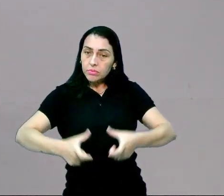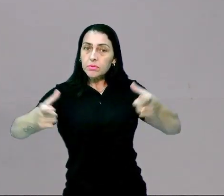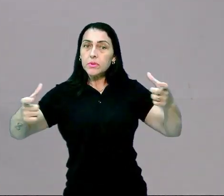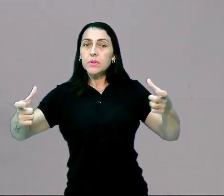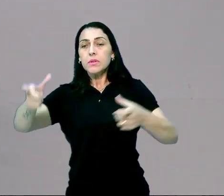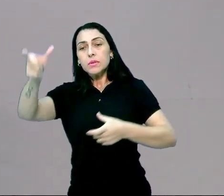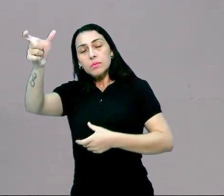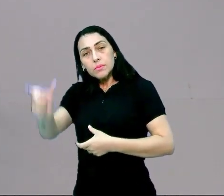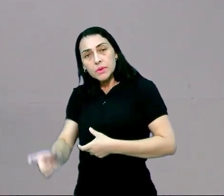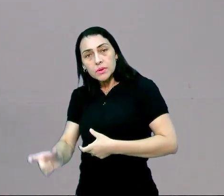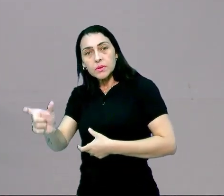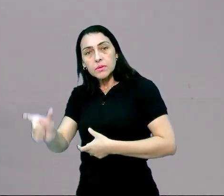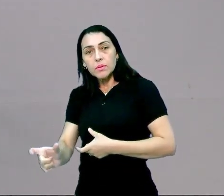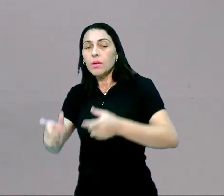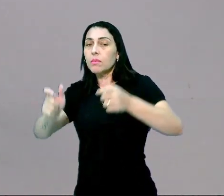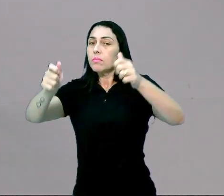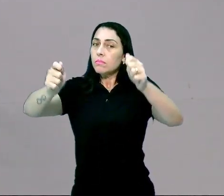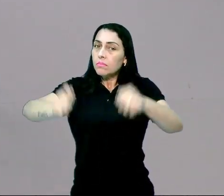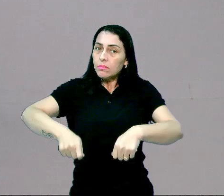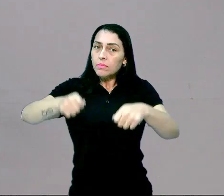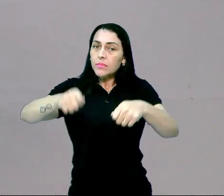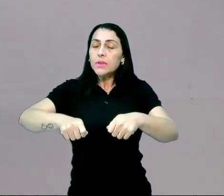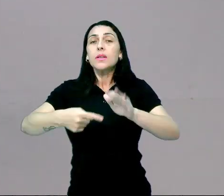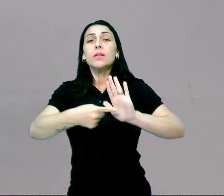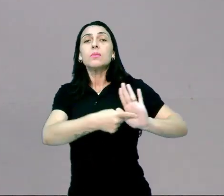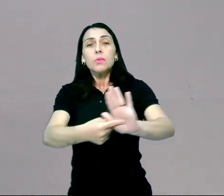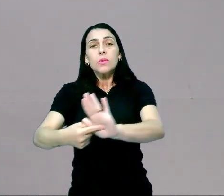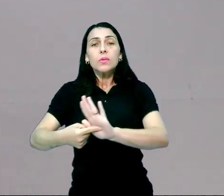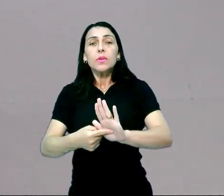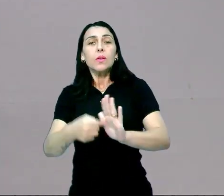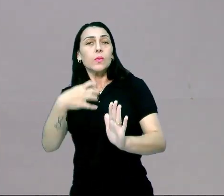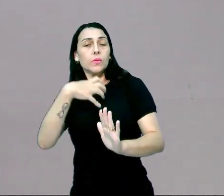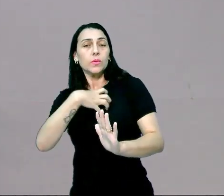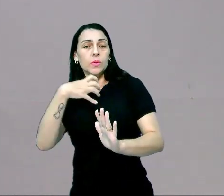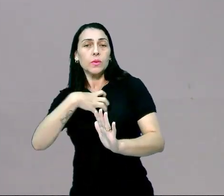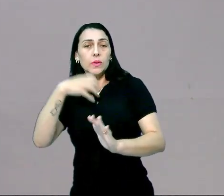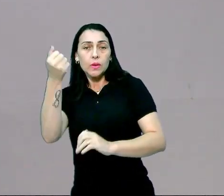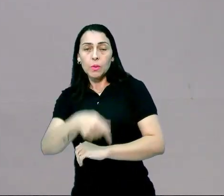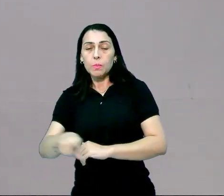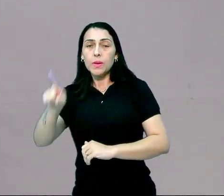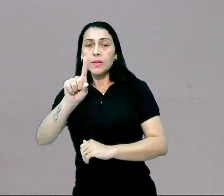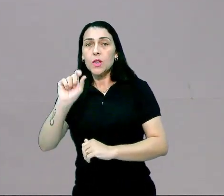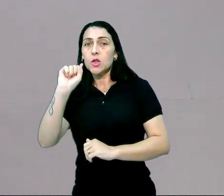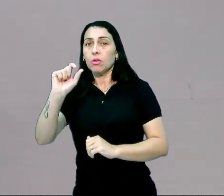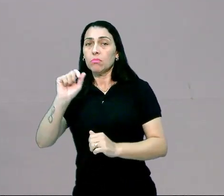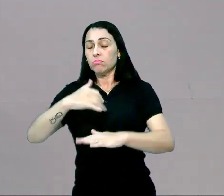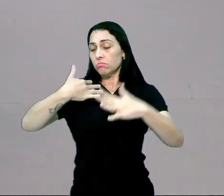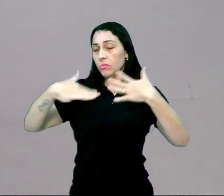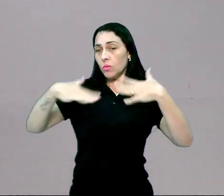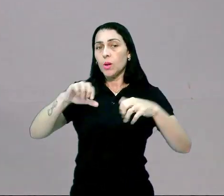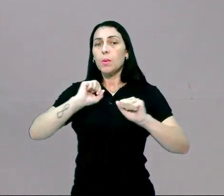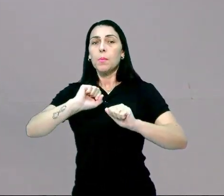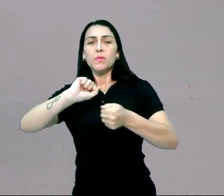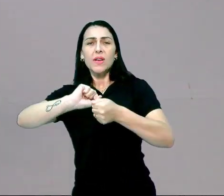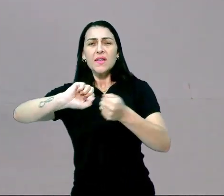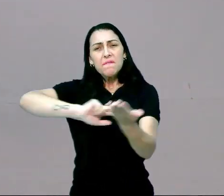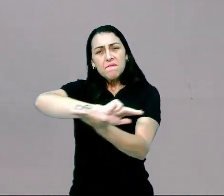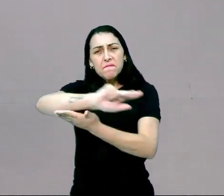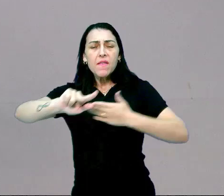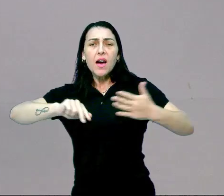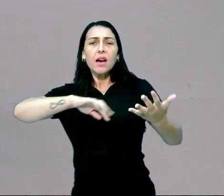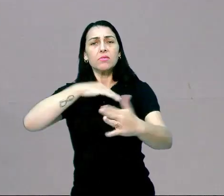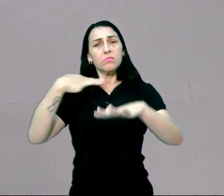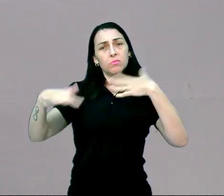do ser, ou seja, a permissão de ele se expressar da forma com que ele é. Eu não preciso fazer só esse movimento, eu posso fazer esse, eu